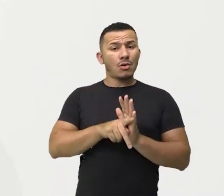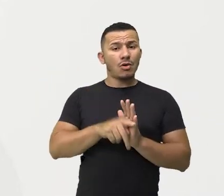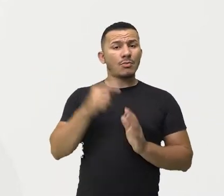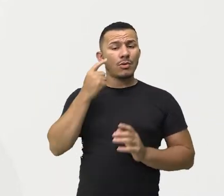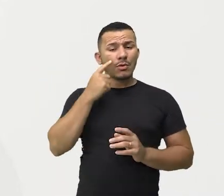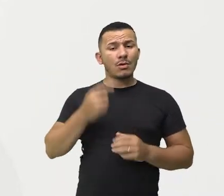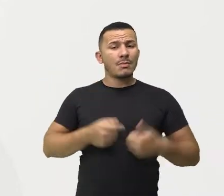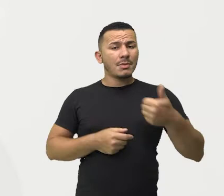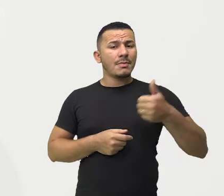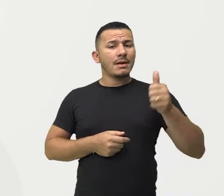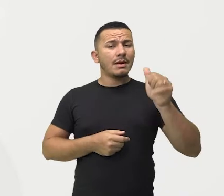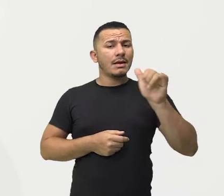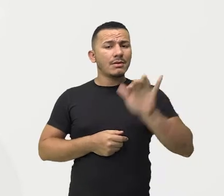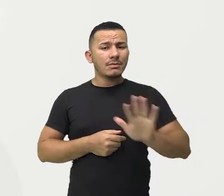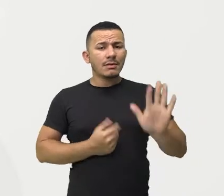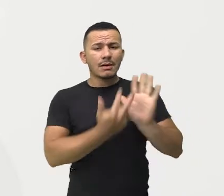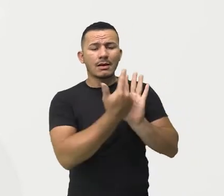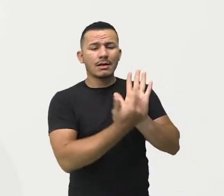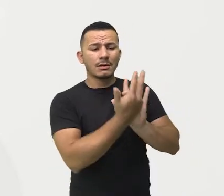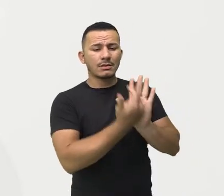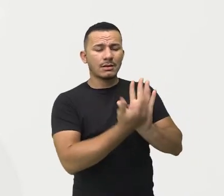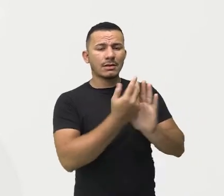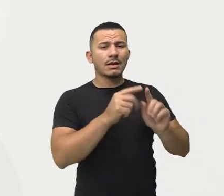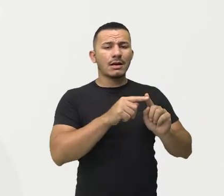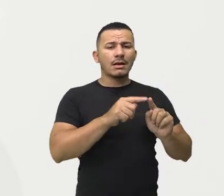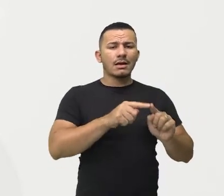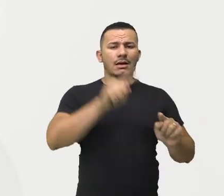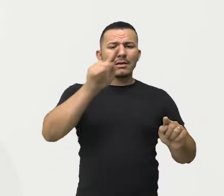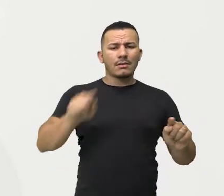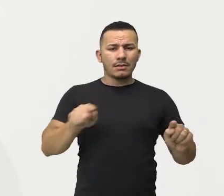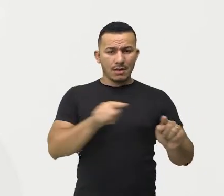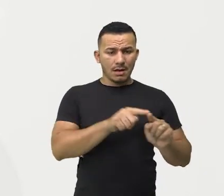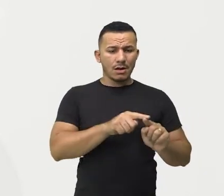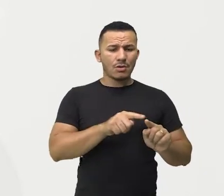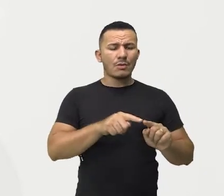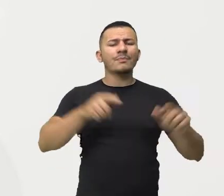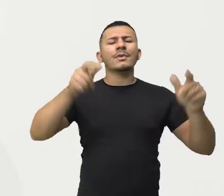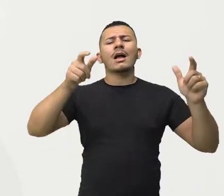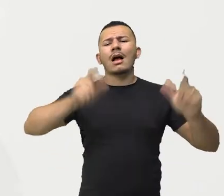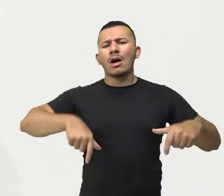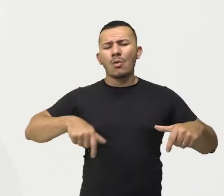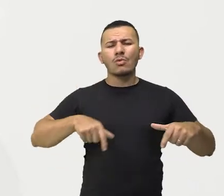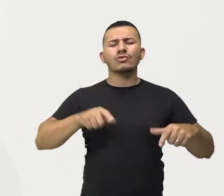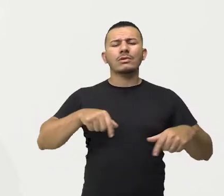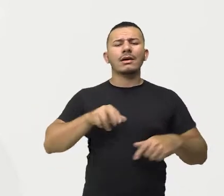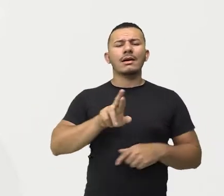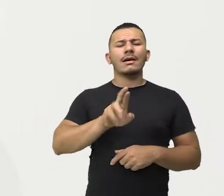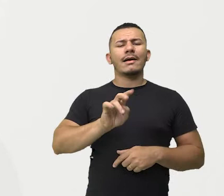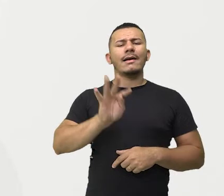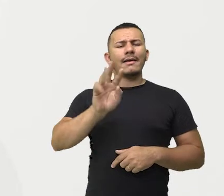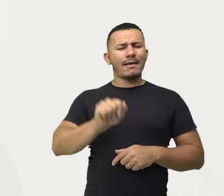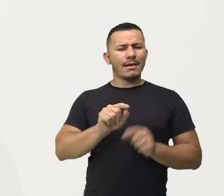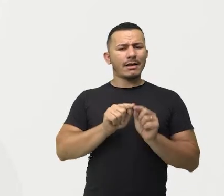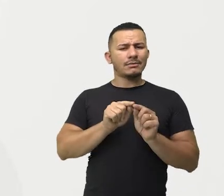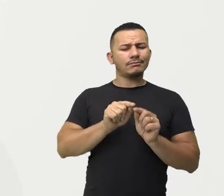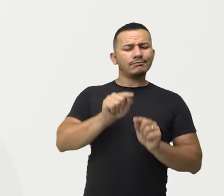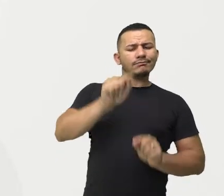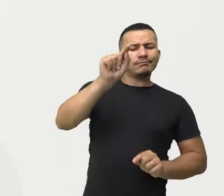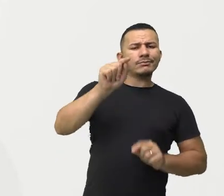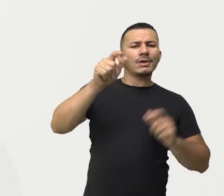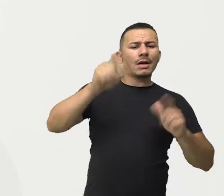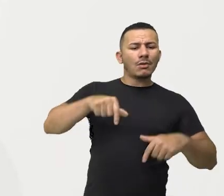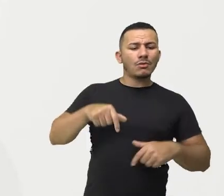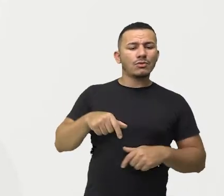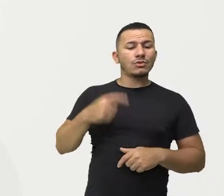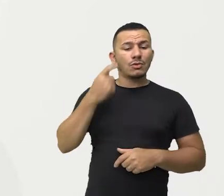nesse primeiro polígono, que é um triângulo, né? Beleza. Olha o eixo de simetria. Onde é o eixo de simetria? É